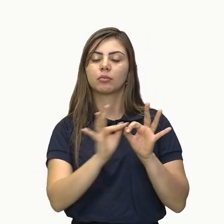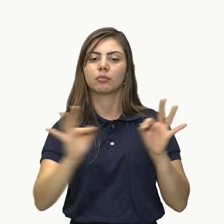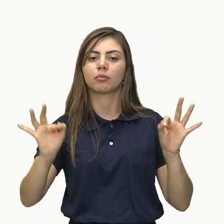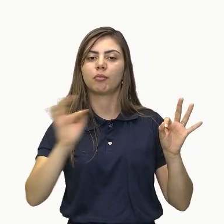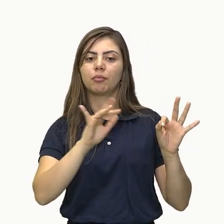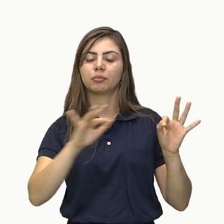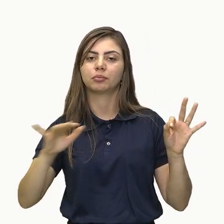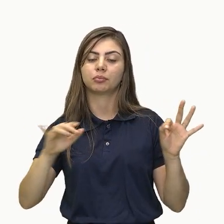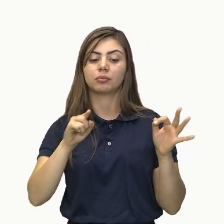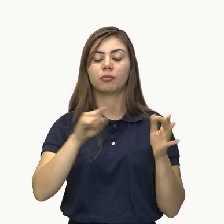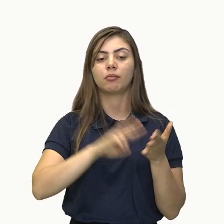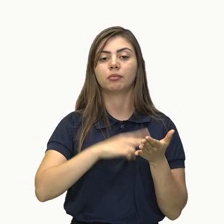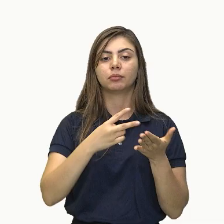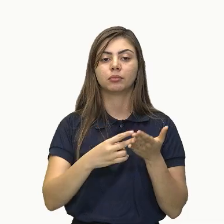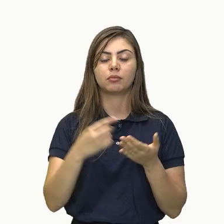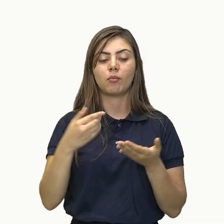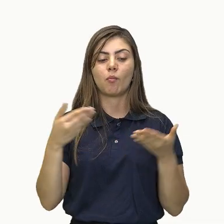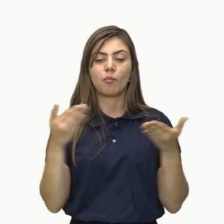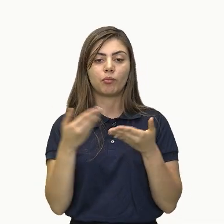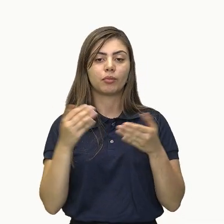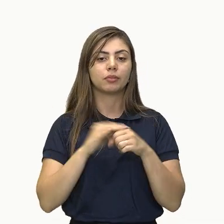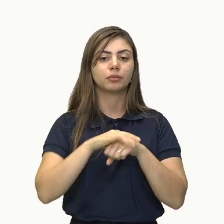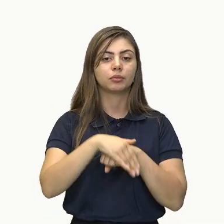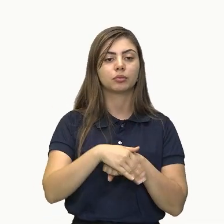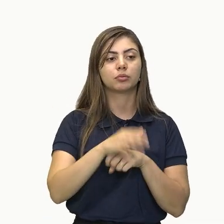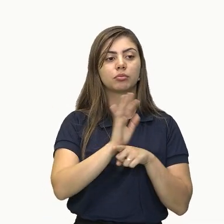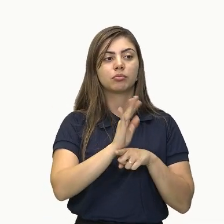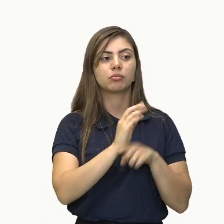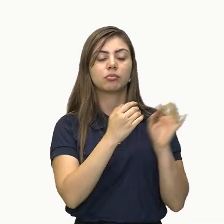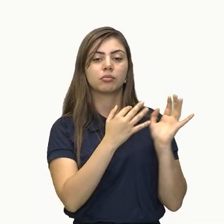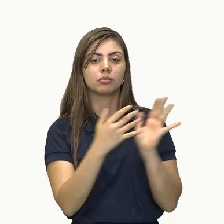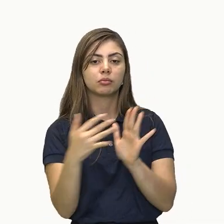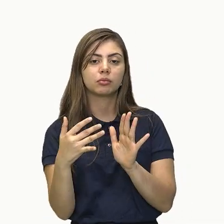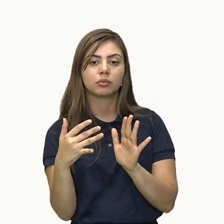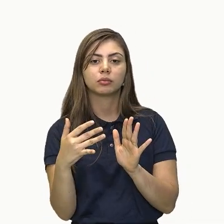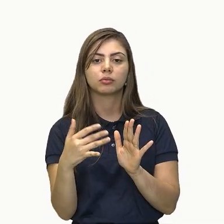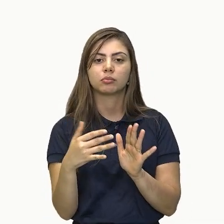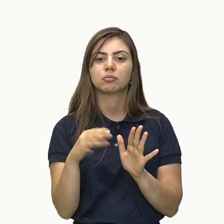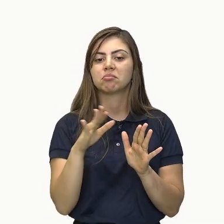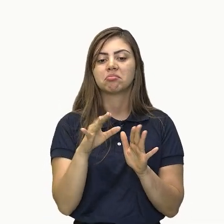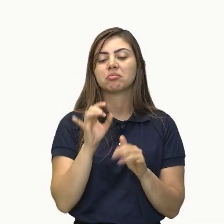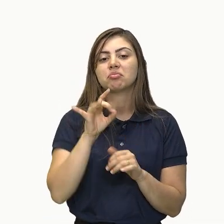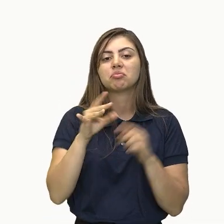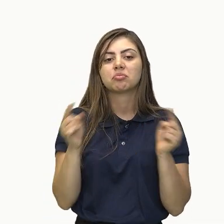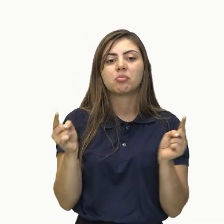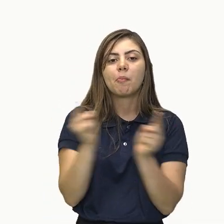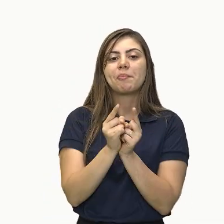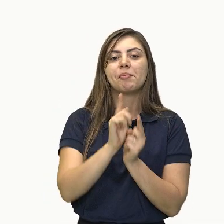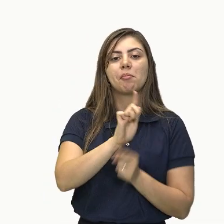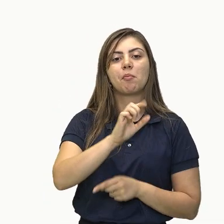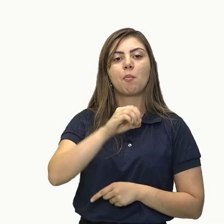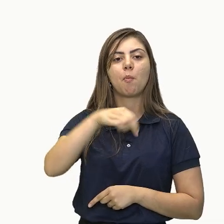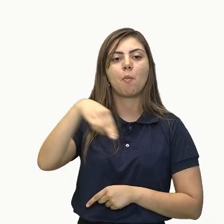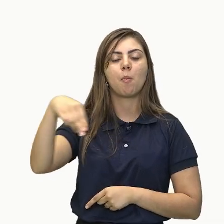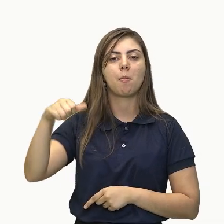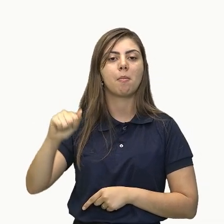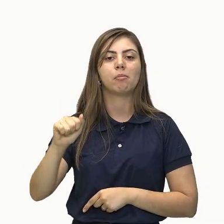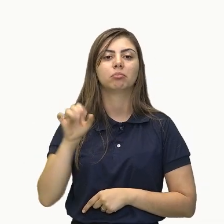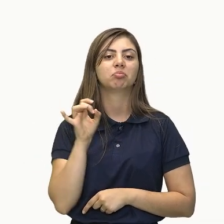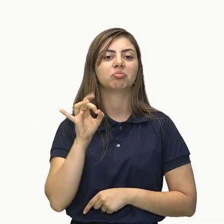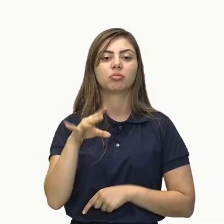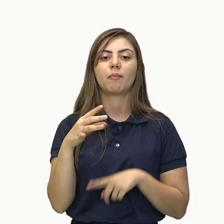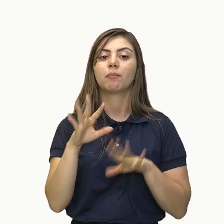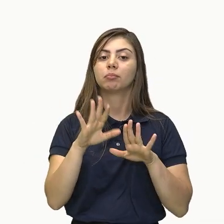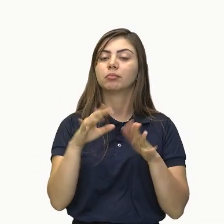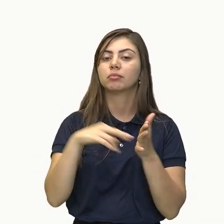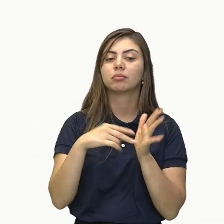filme hoje à noite, eu vou falar I'm gonna watch a movie tonight, né? Significa a mesma